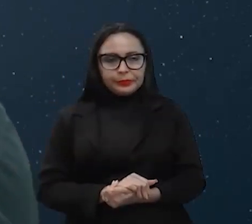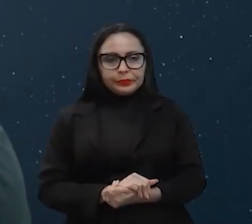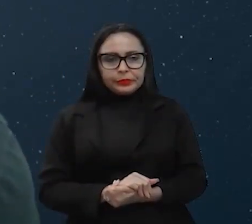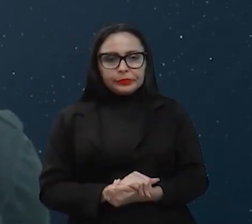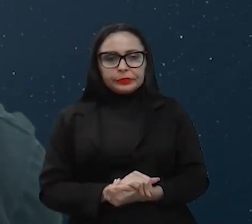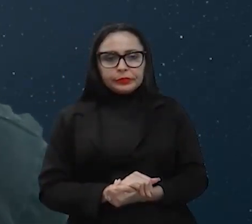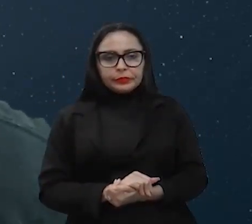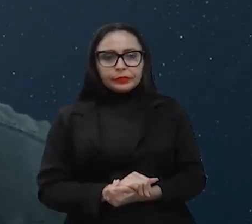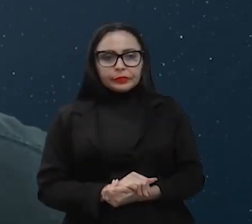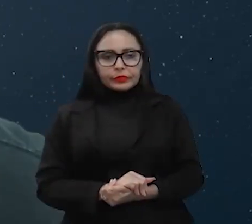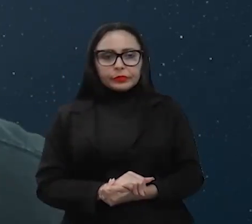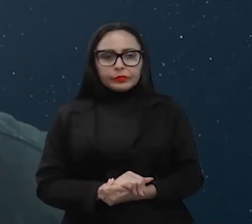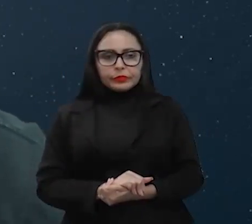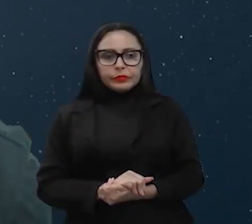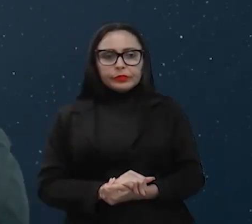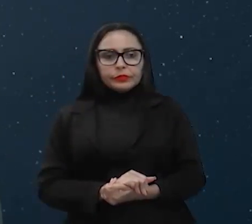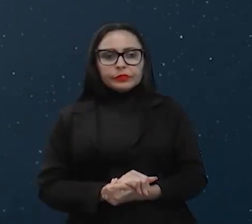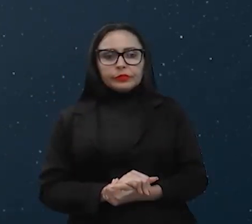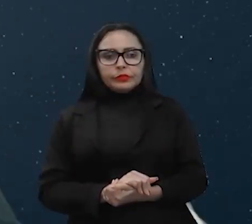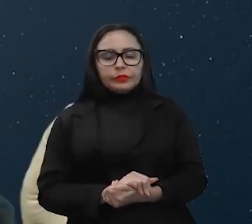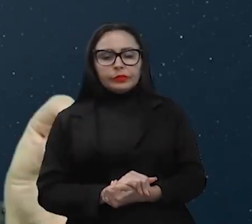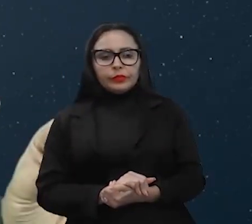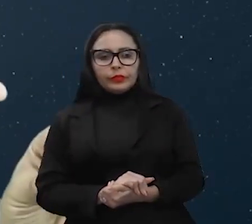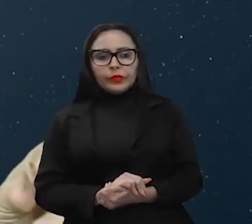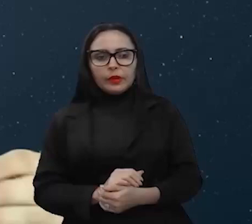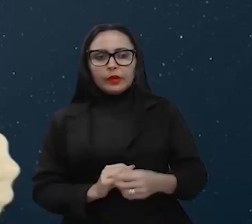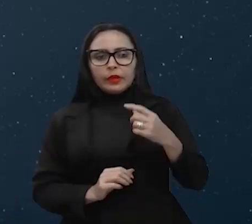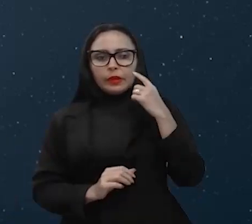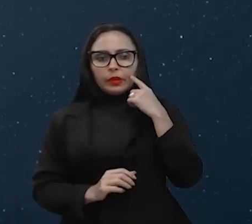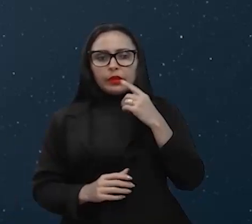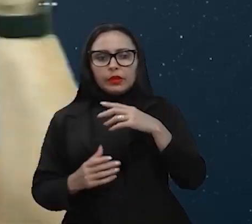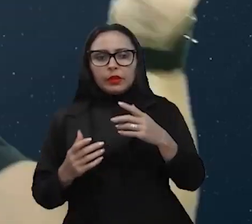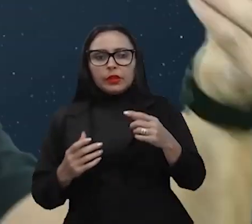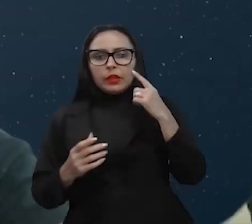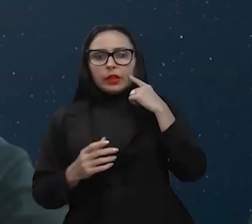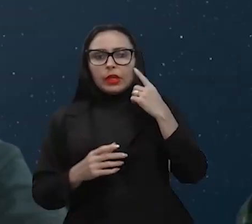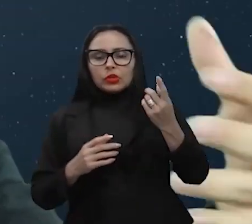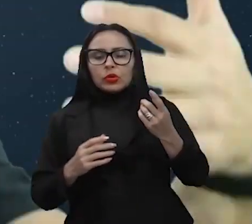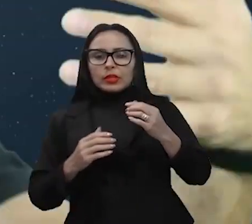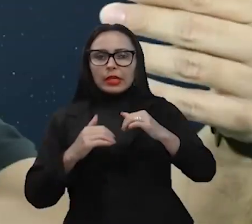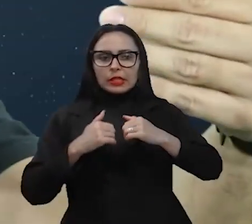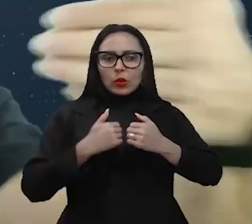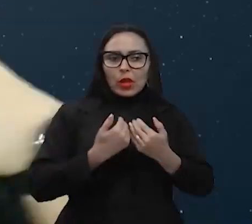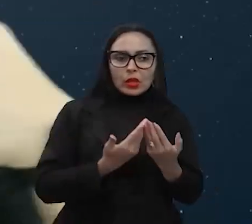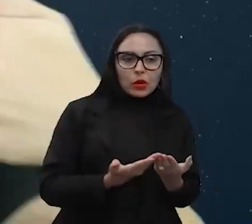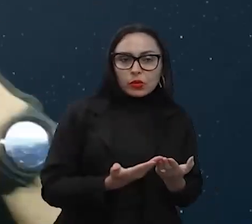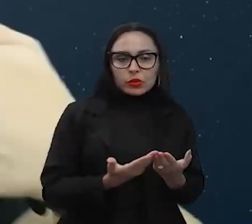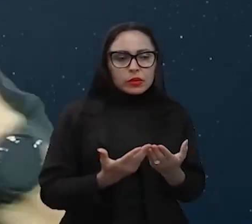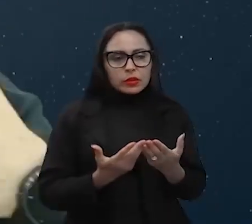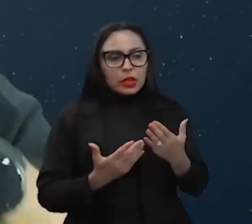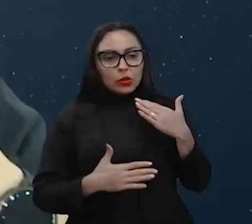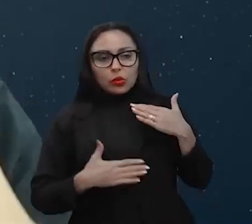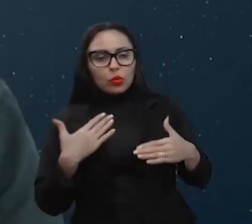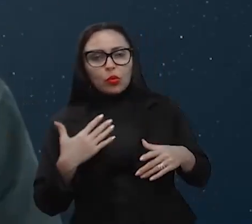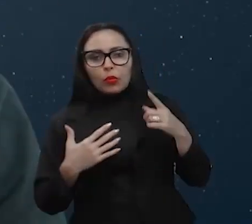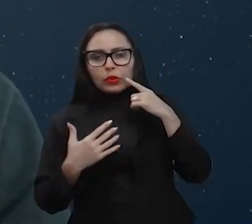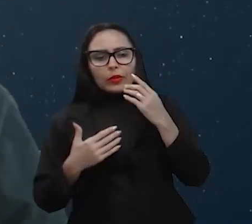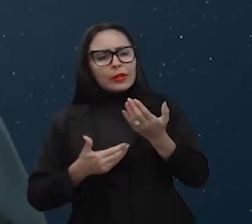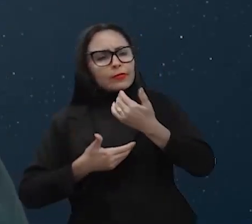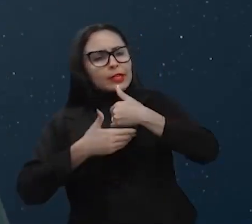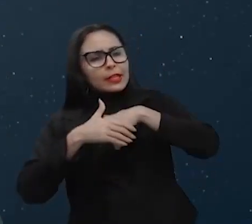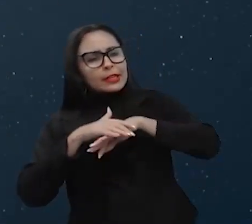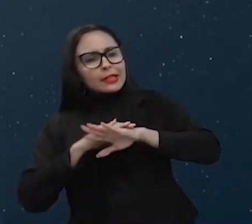danada da glândula endócrina é aquela glândula que a sua secreção ela não sai do corpo. Ela fica dentro do